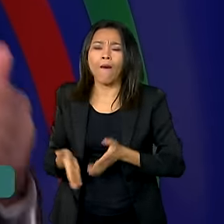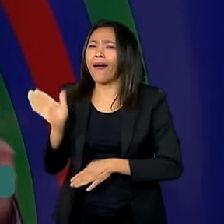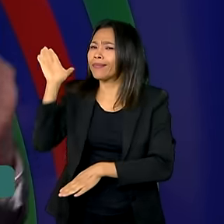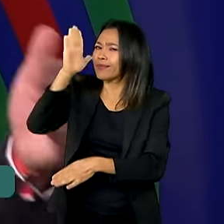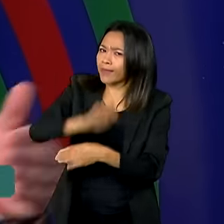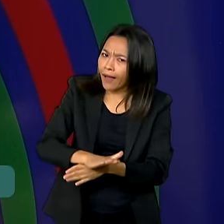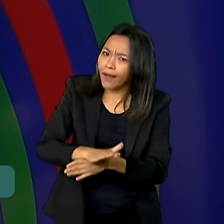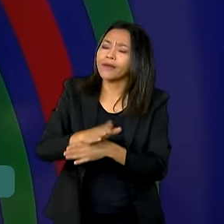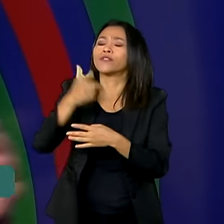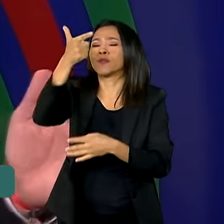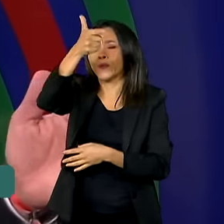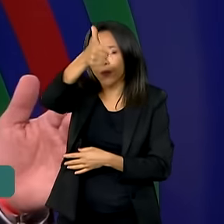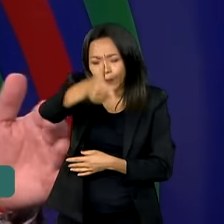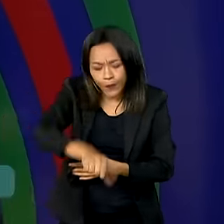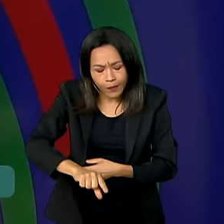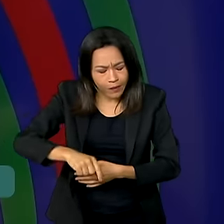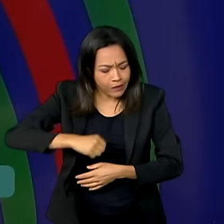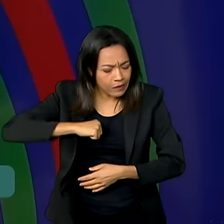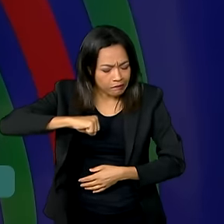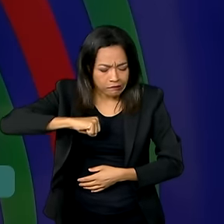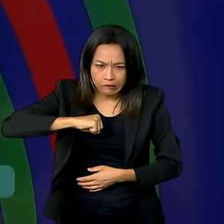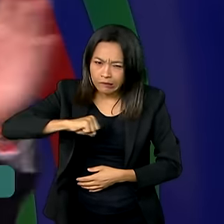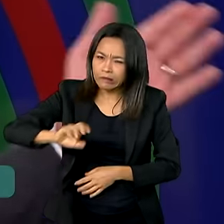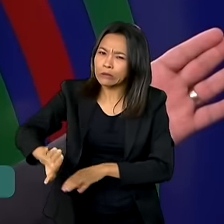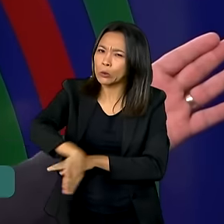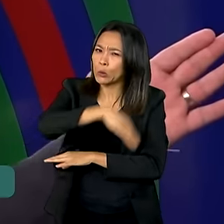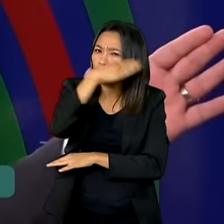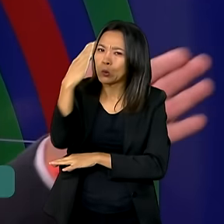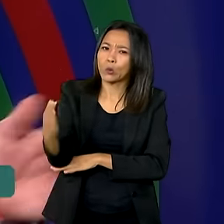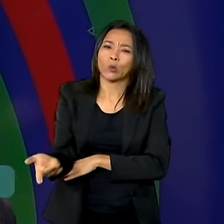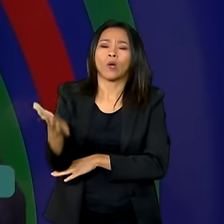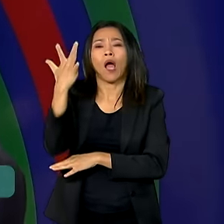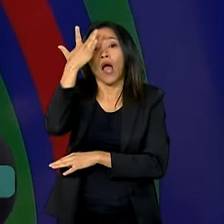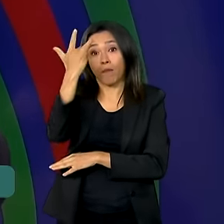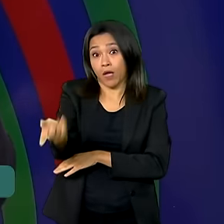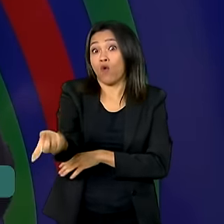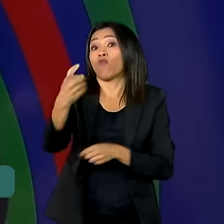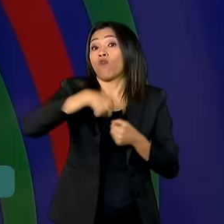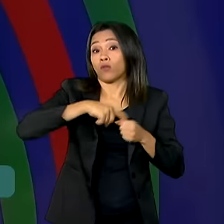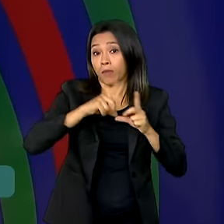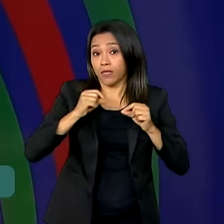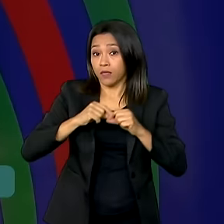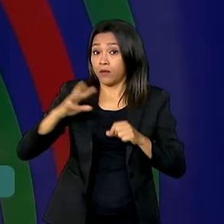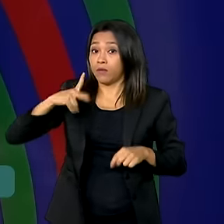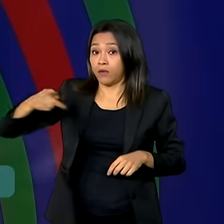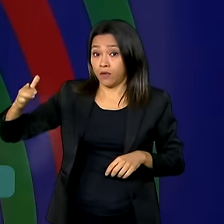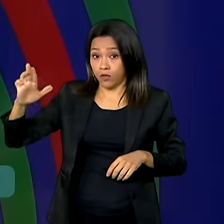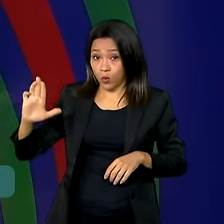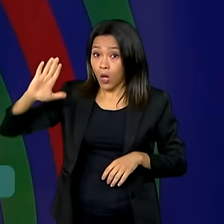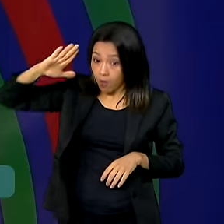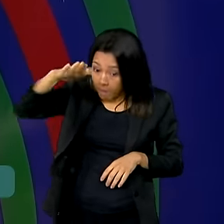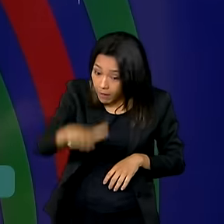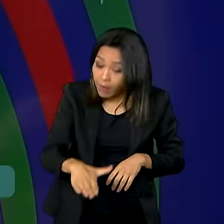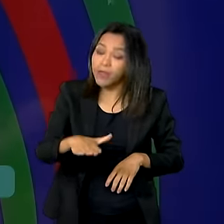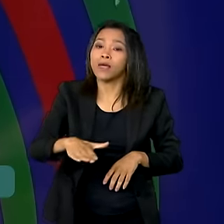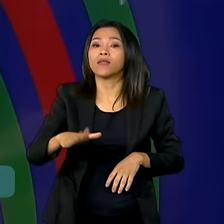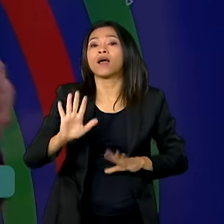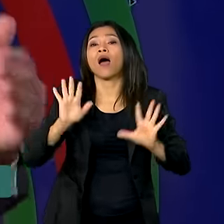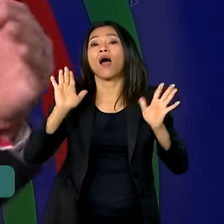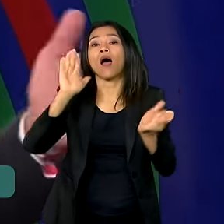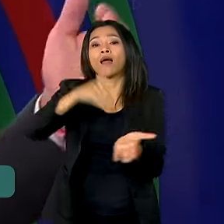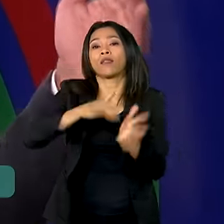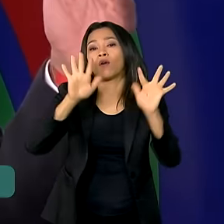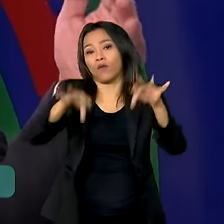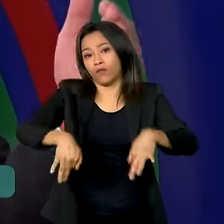também, outras mesas, trabalho intenso aqui. Aí eu volto, amanhã eu volto para Brasília e o presidente continua aqui até o final do G20, as nações. A